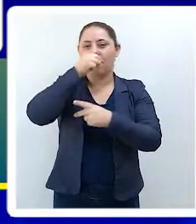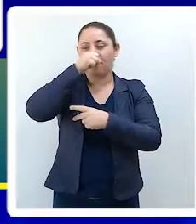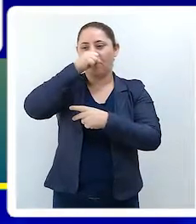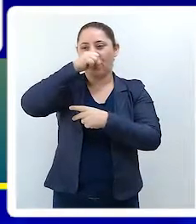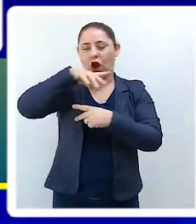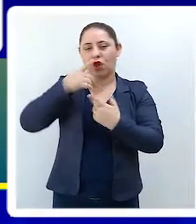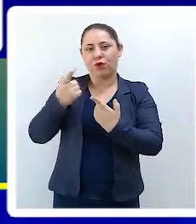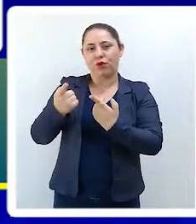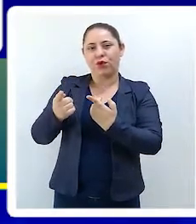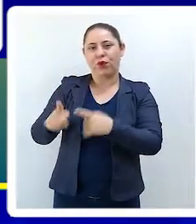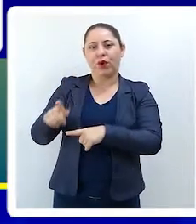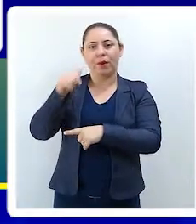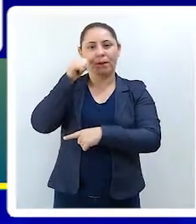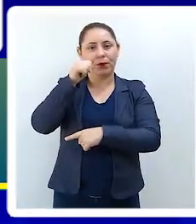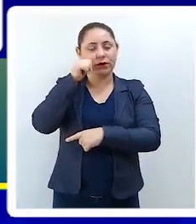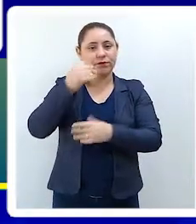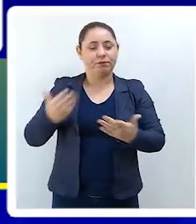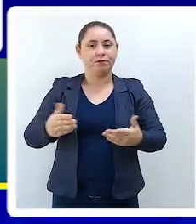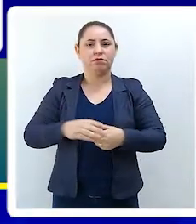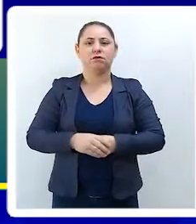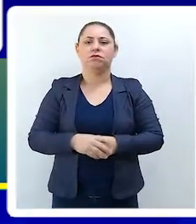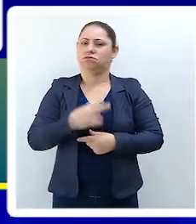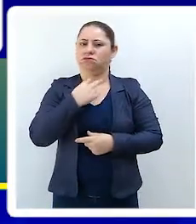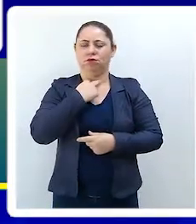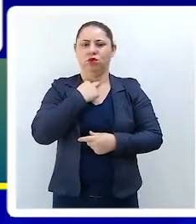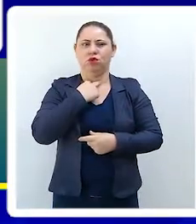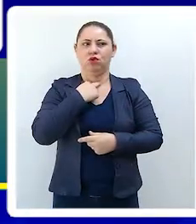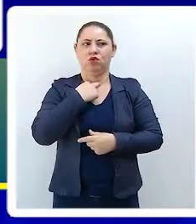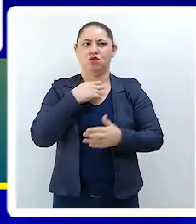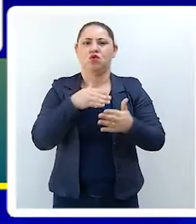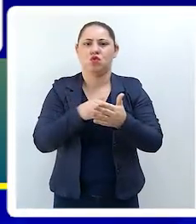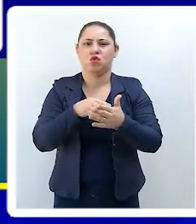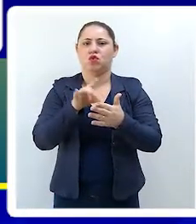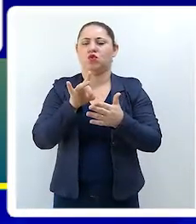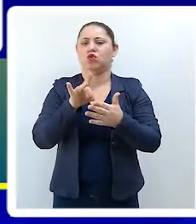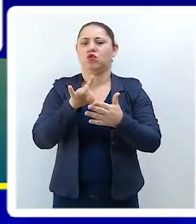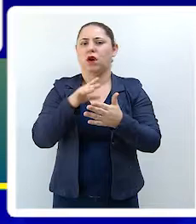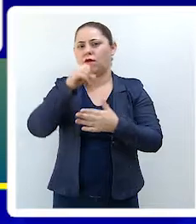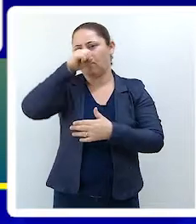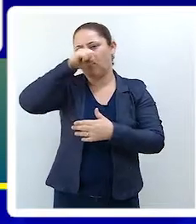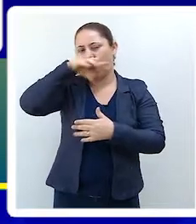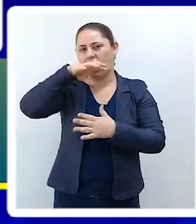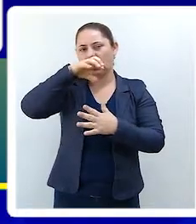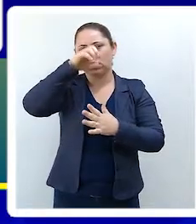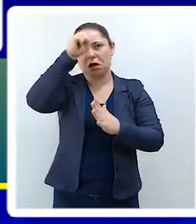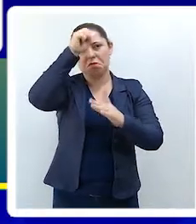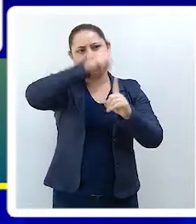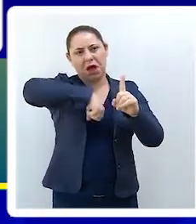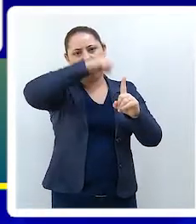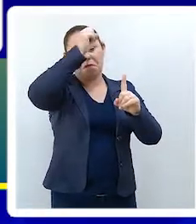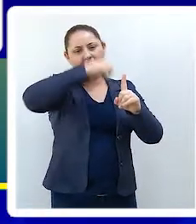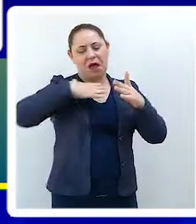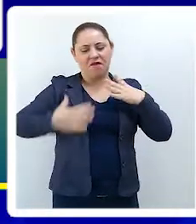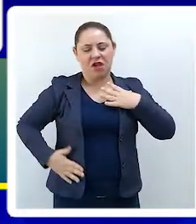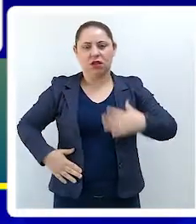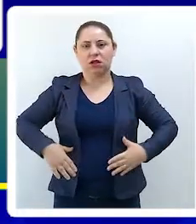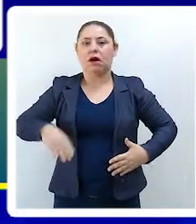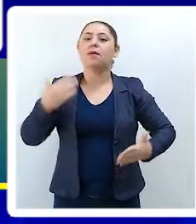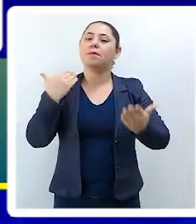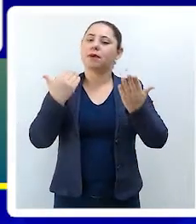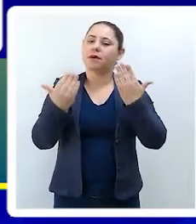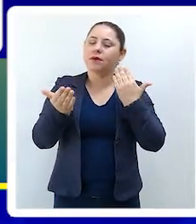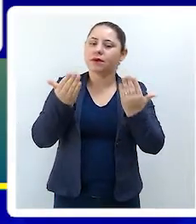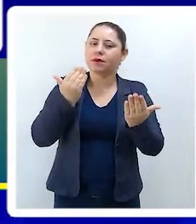em violência contra a mulher, a gente não pode se restringir apenas à violência física. Nós temos a